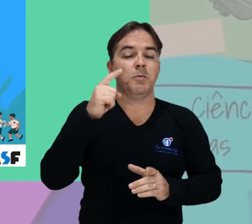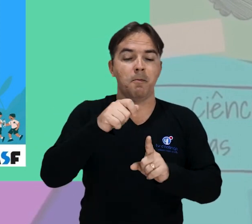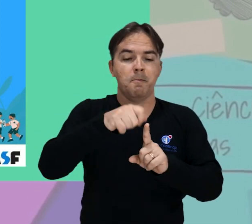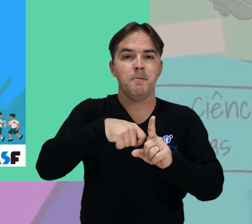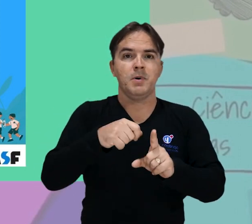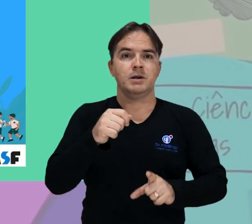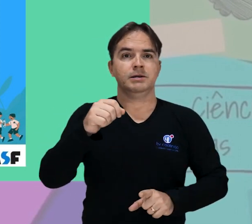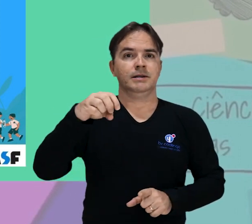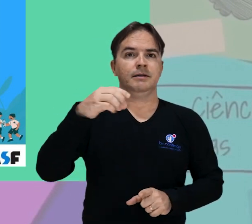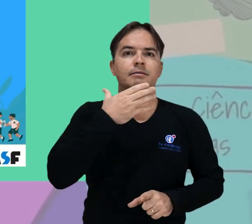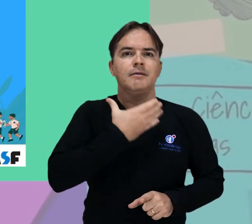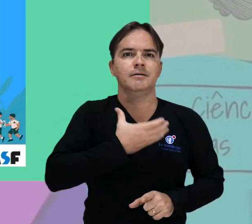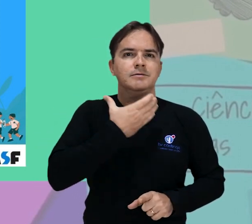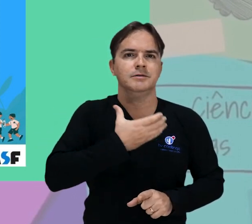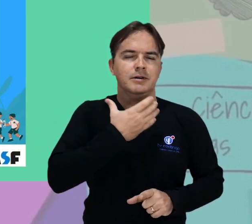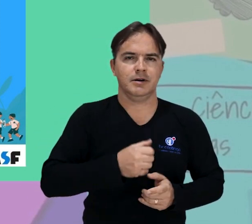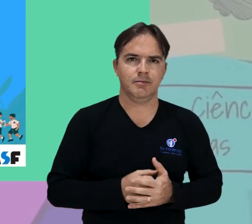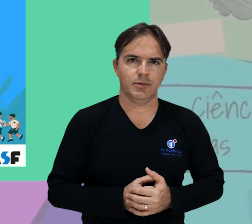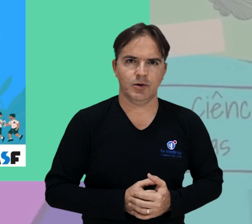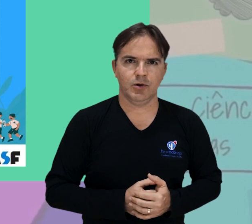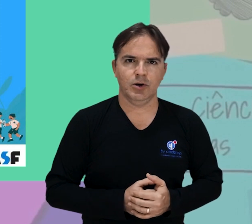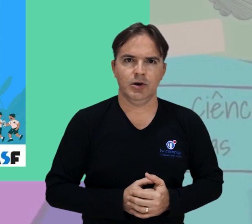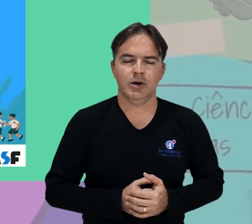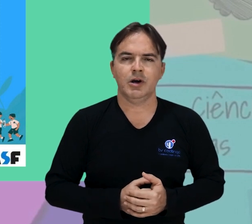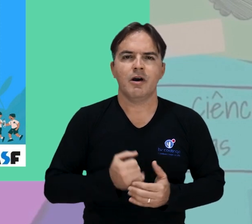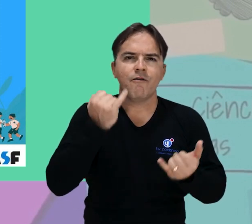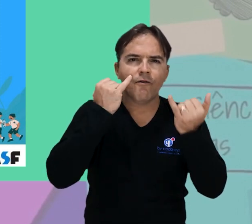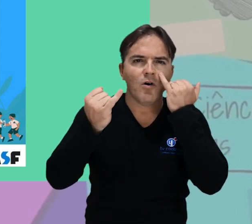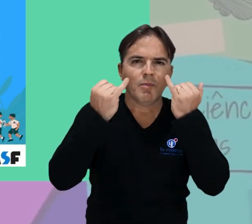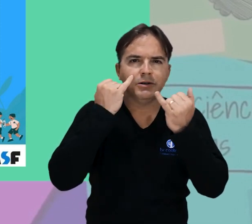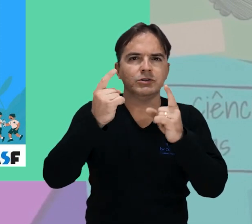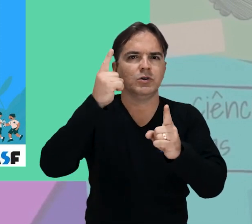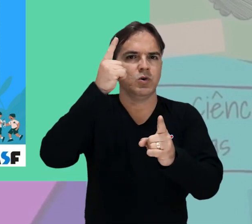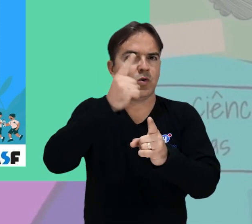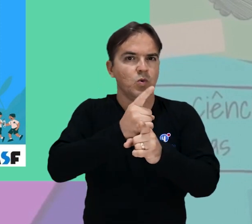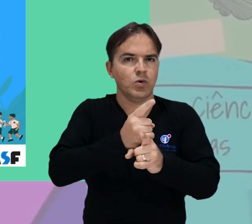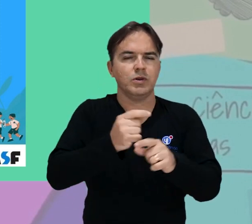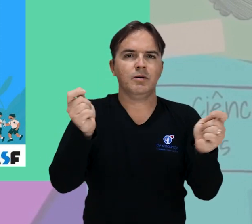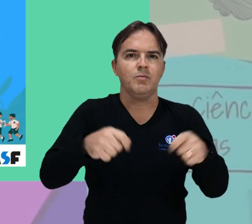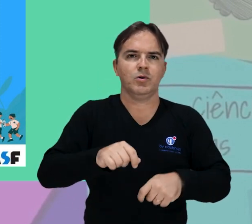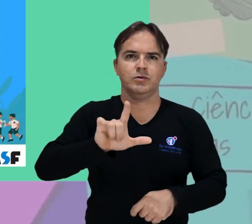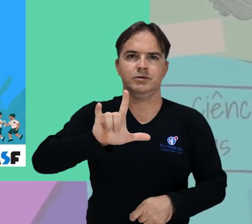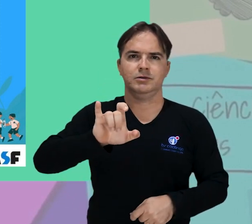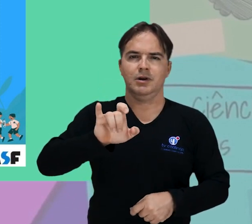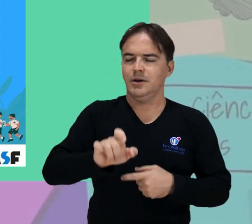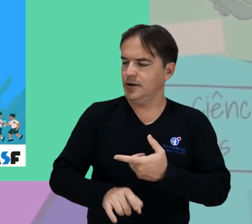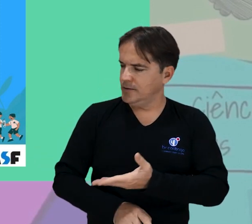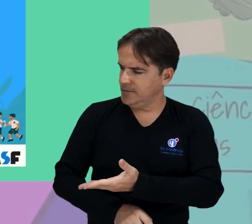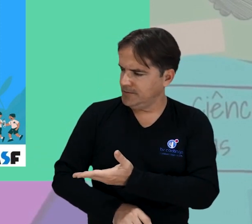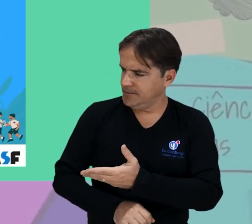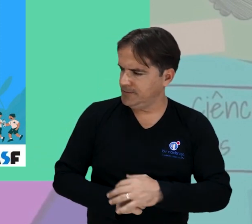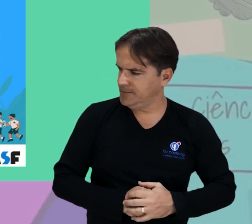outras informações sobre a iniciativa podem ser consultadas pelo instagram@preserve.jr